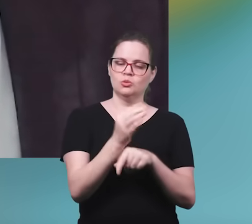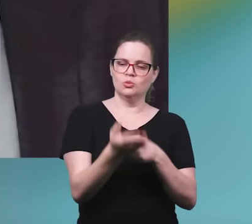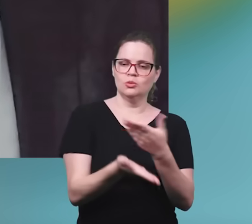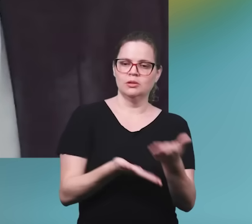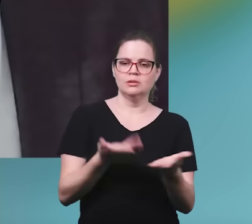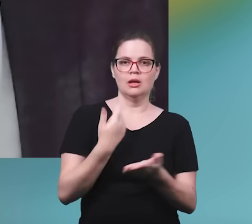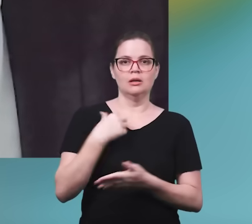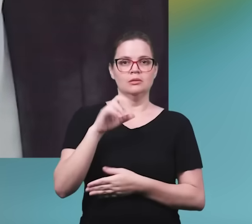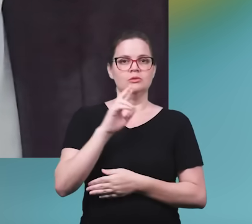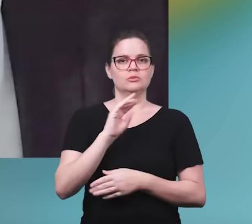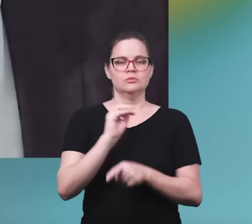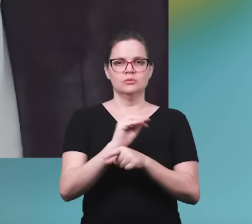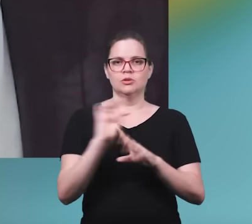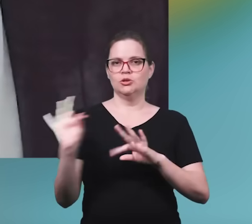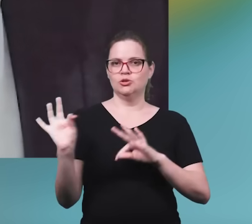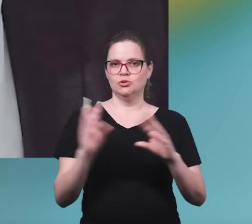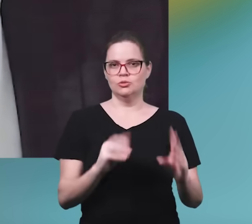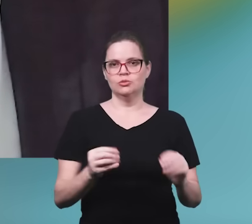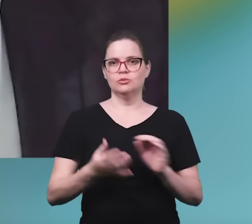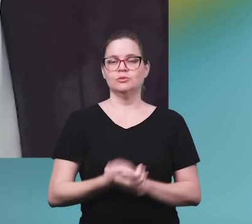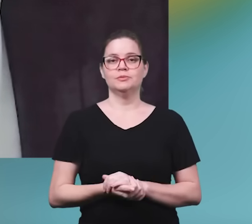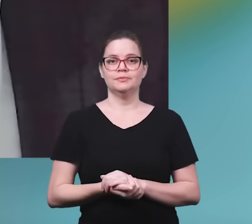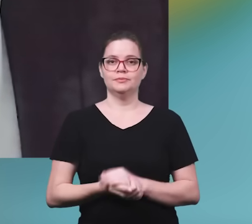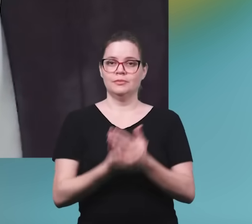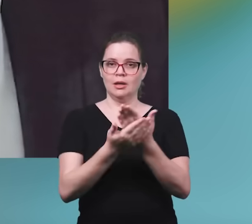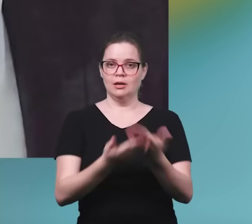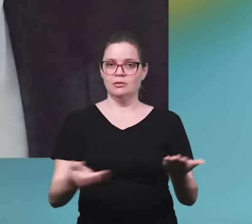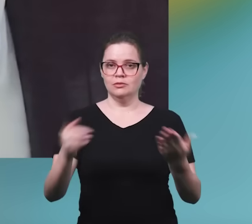demonstrando o cuidado do Senhor em favor da sua